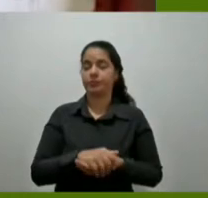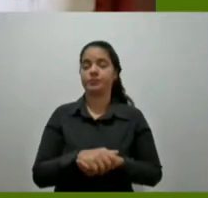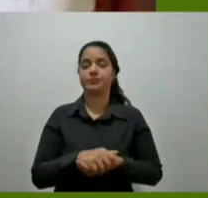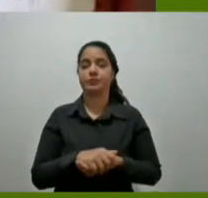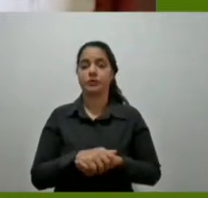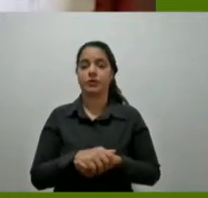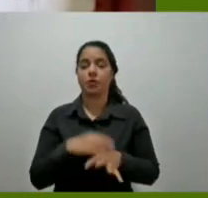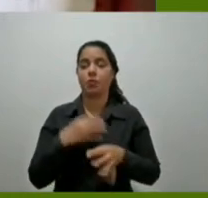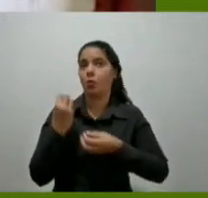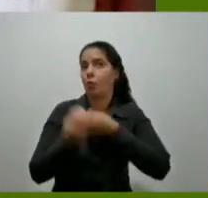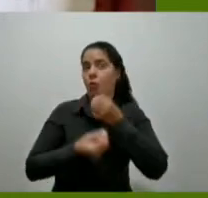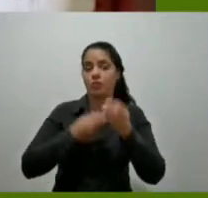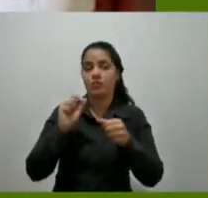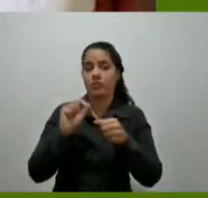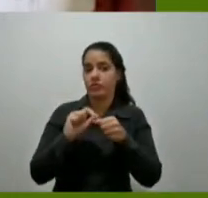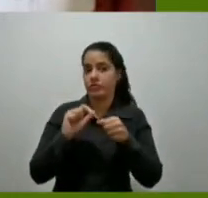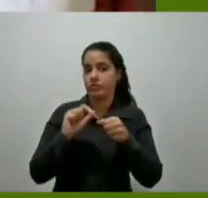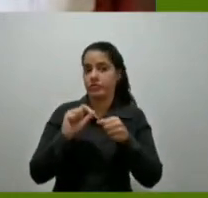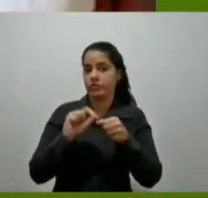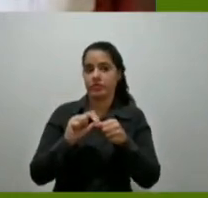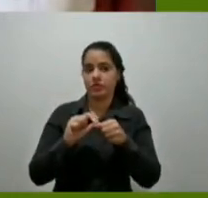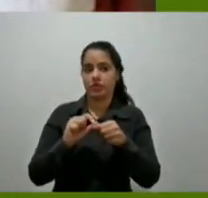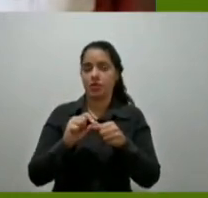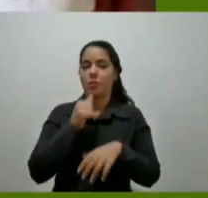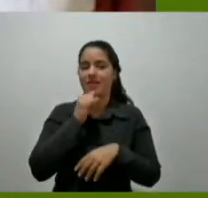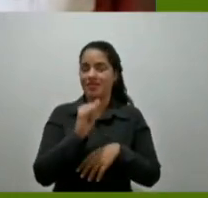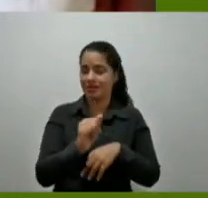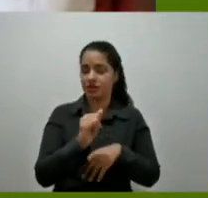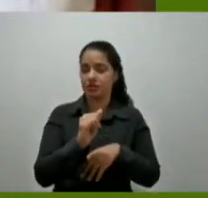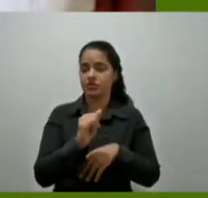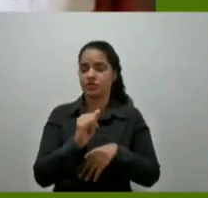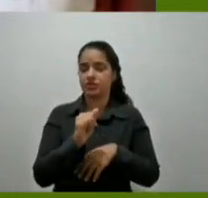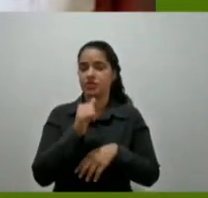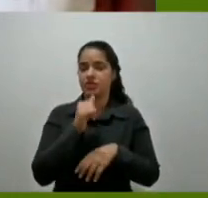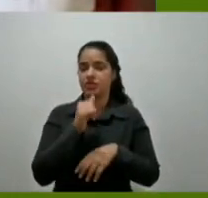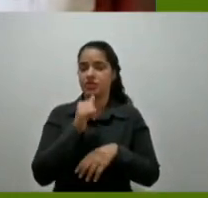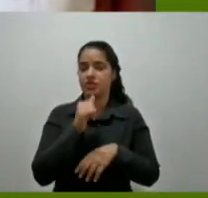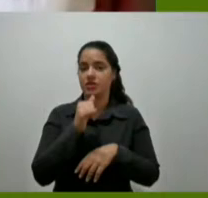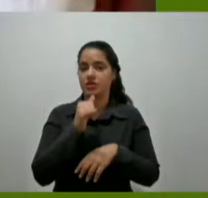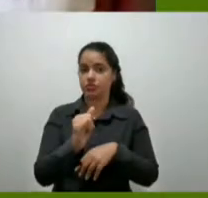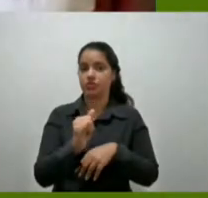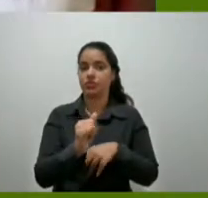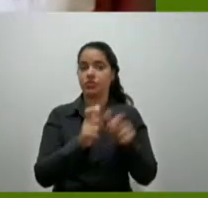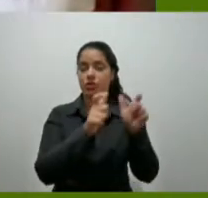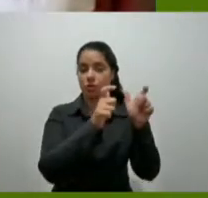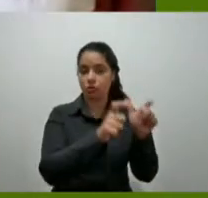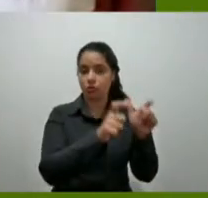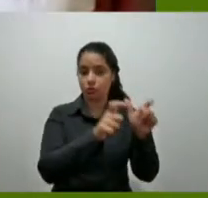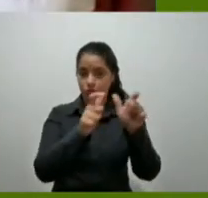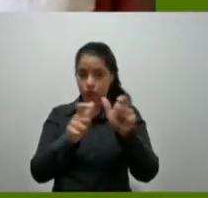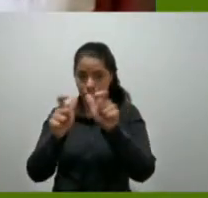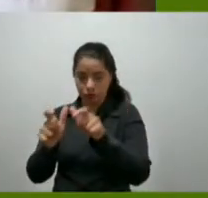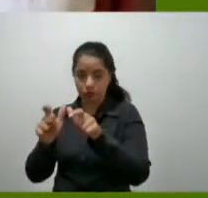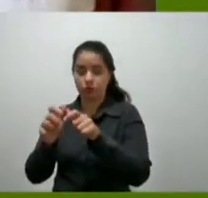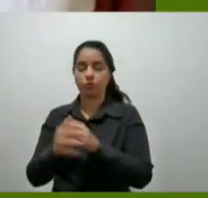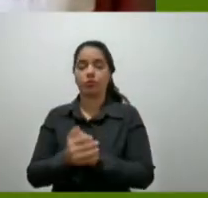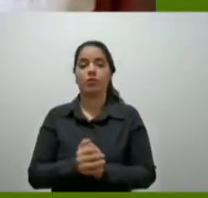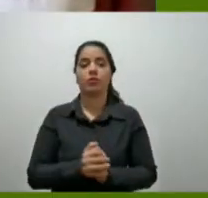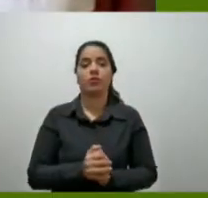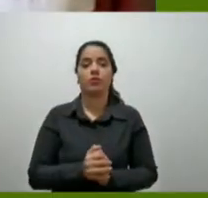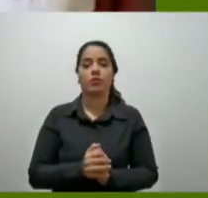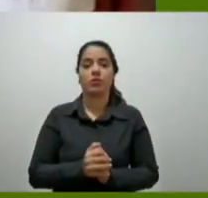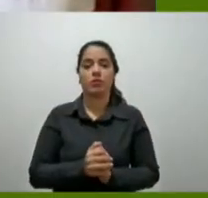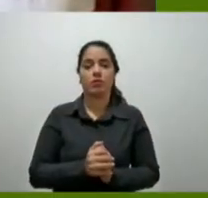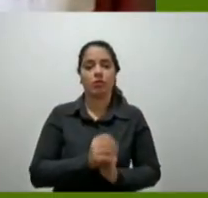uma possibilidade de energia elétrica que chega a essas comunidades para elas possam fazer o microprocessamento dos